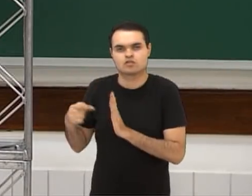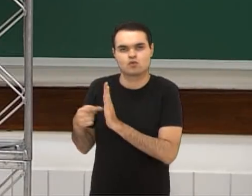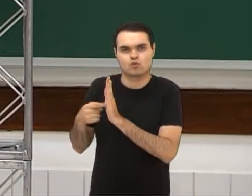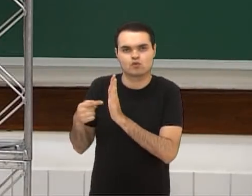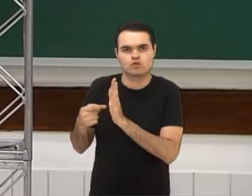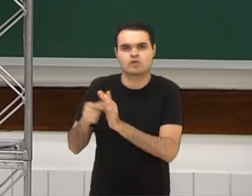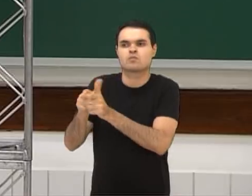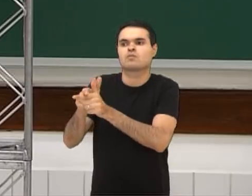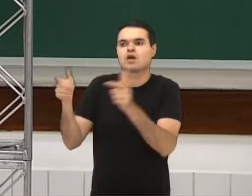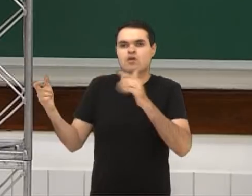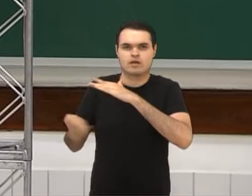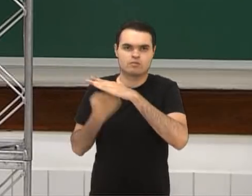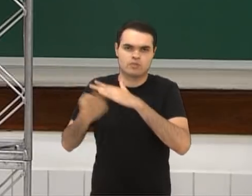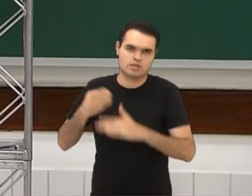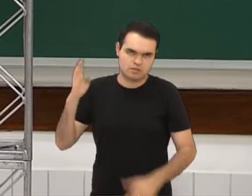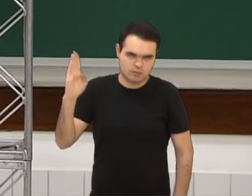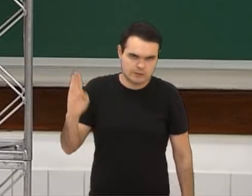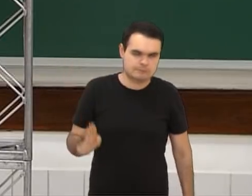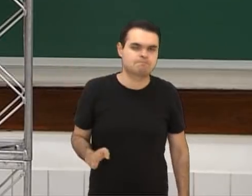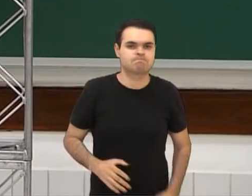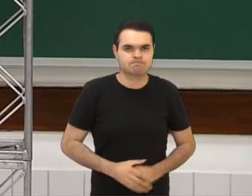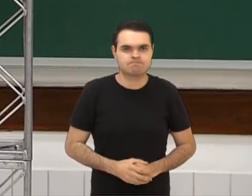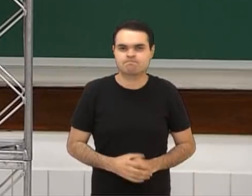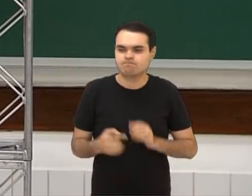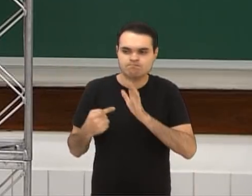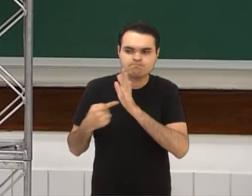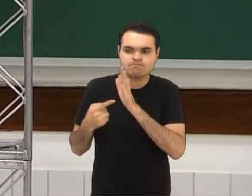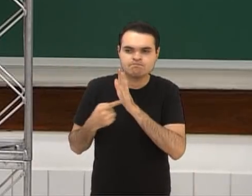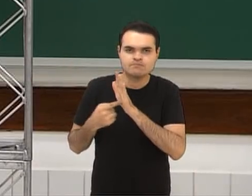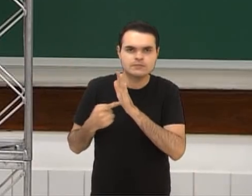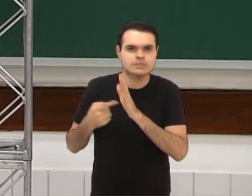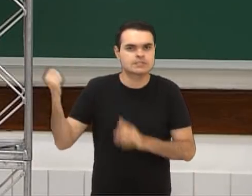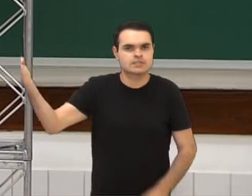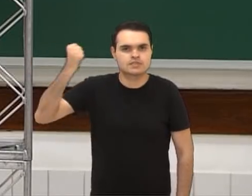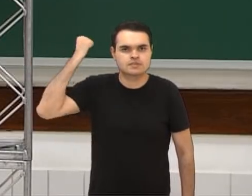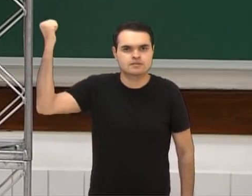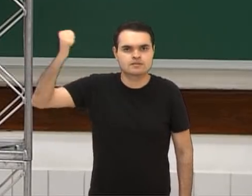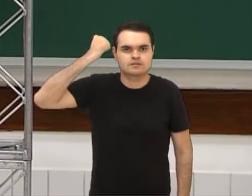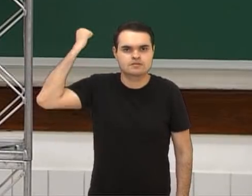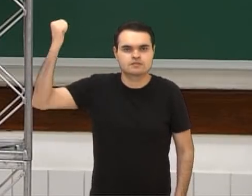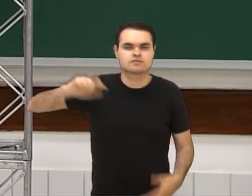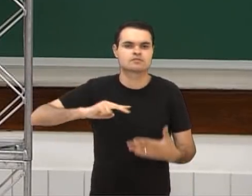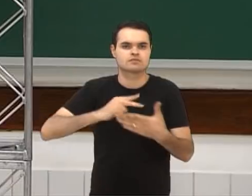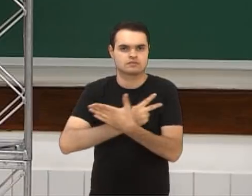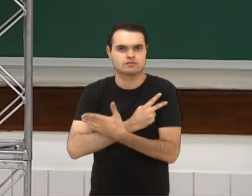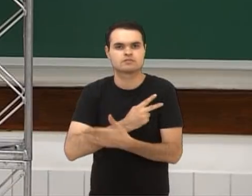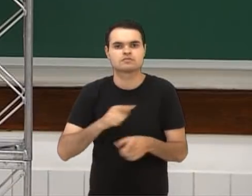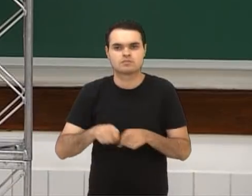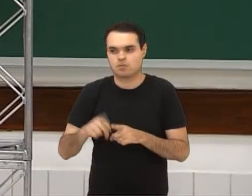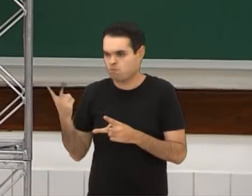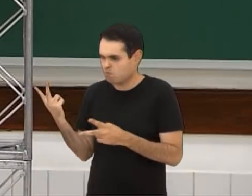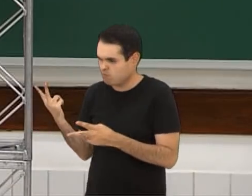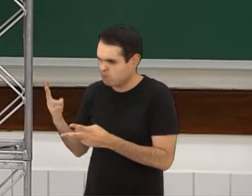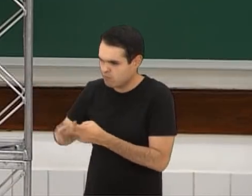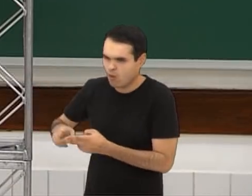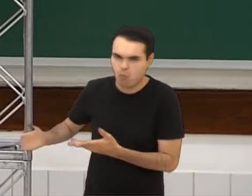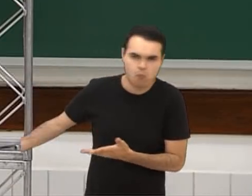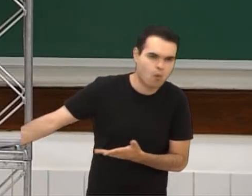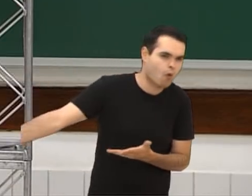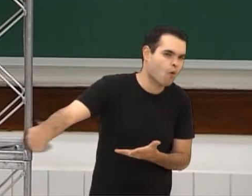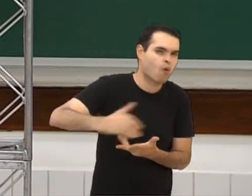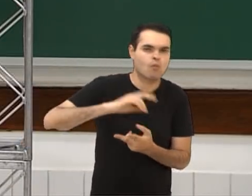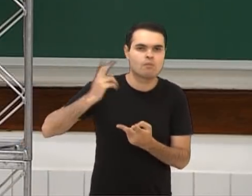essa maior empresa brasileira. Então, denúncias extremamente graves que envolveram então e prenderam muita gente, outros